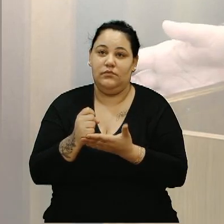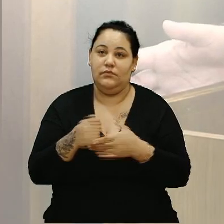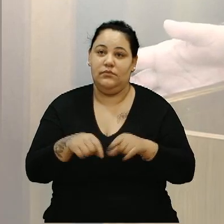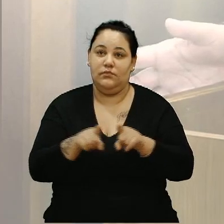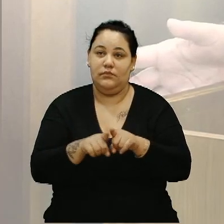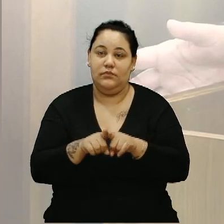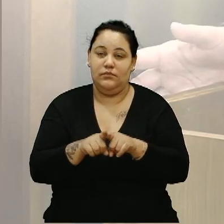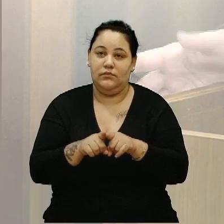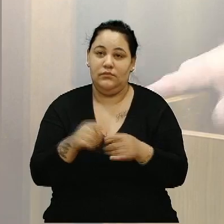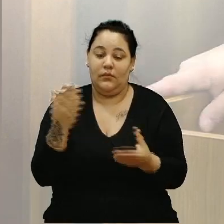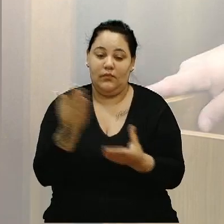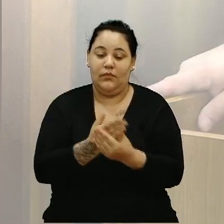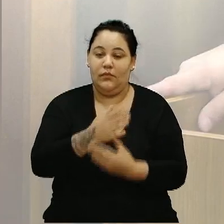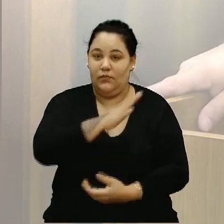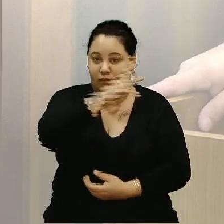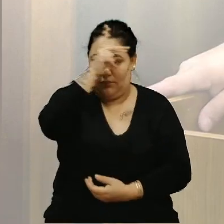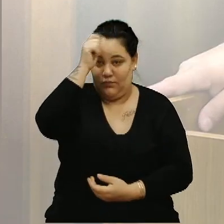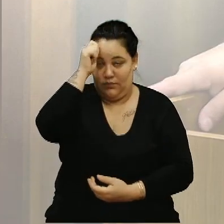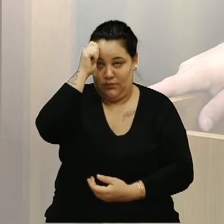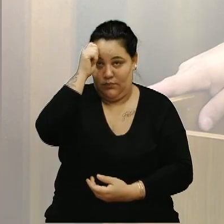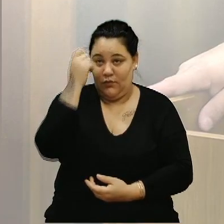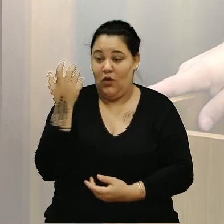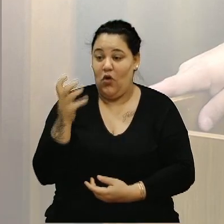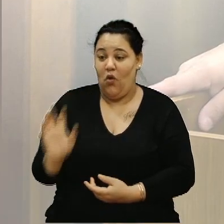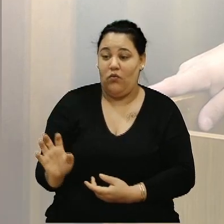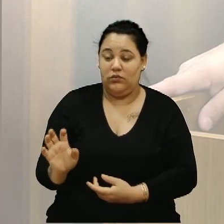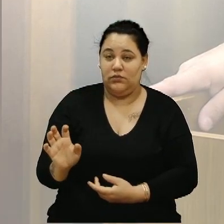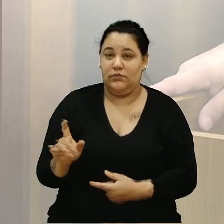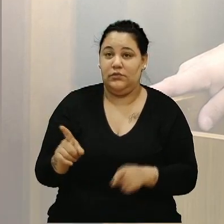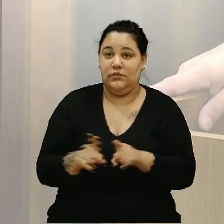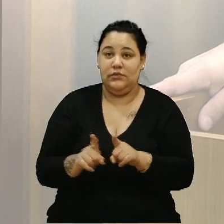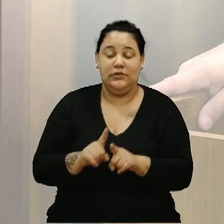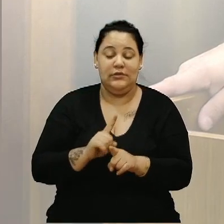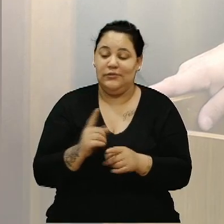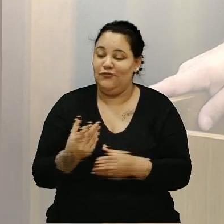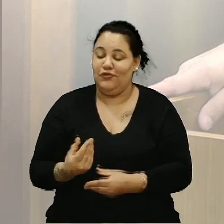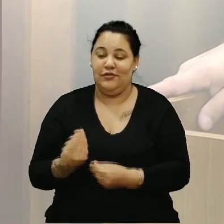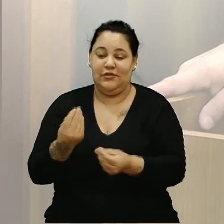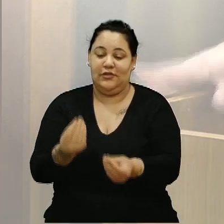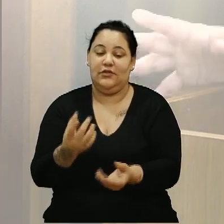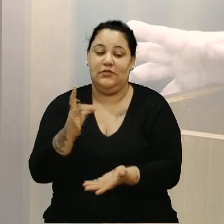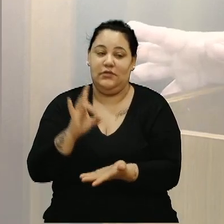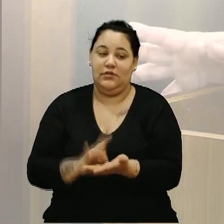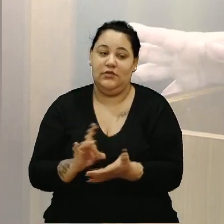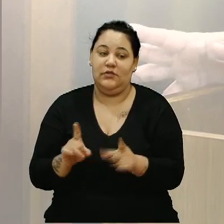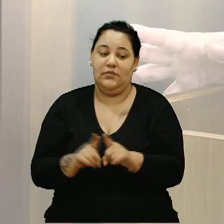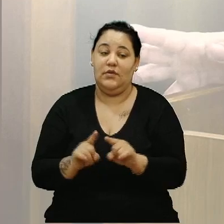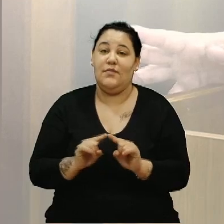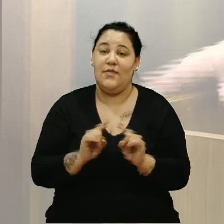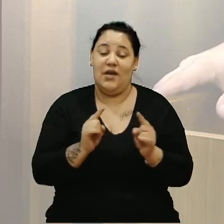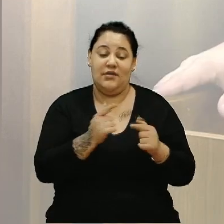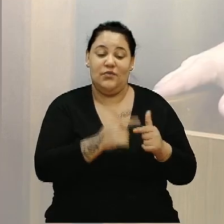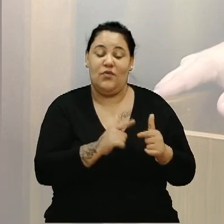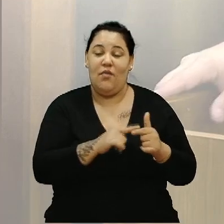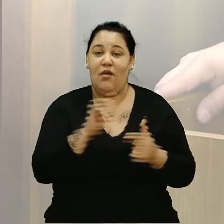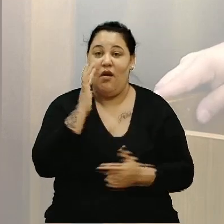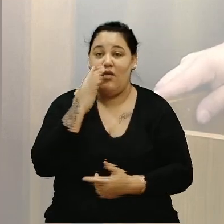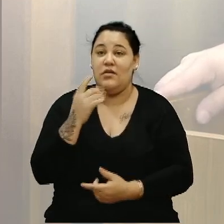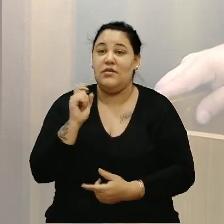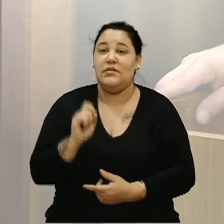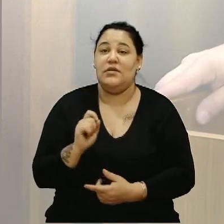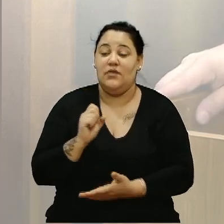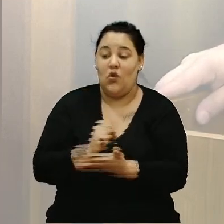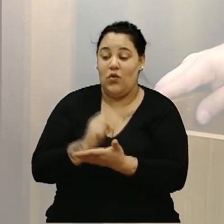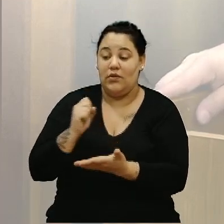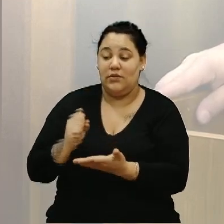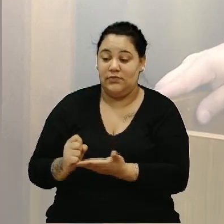processo do município contra ela, que não foi entregue oficialmente, mas o problema ocorre que foi contratada uma